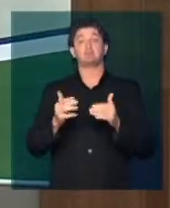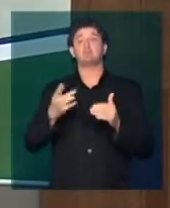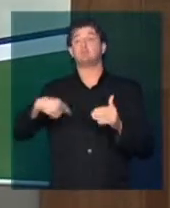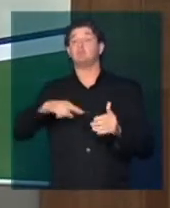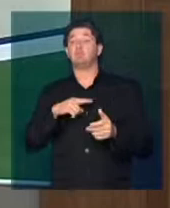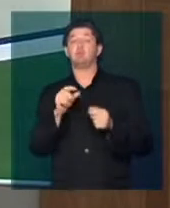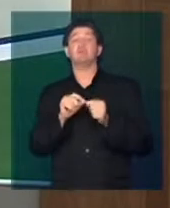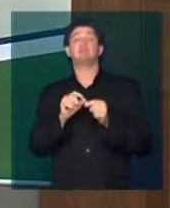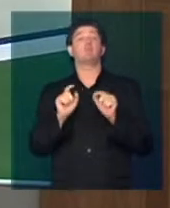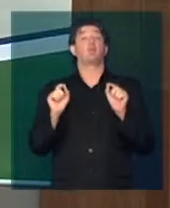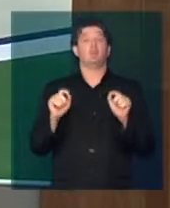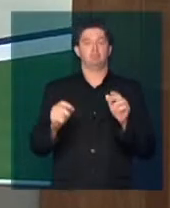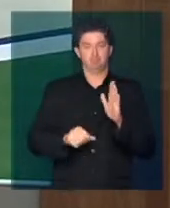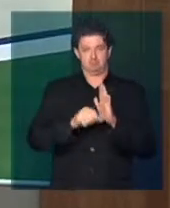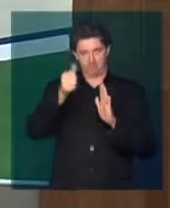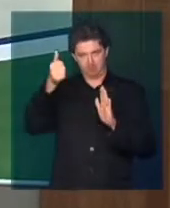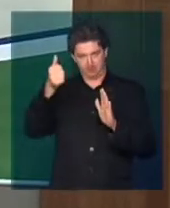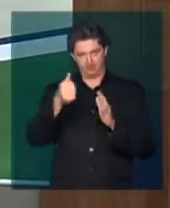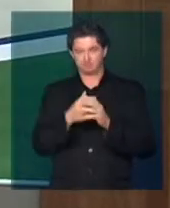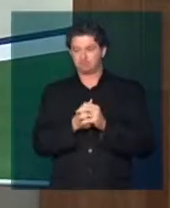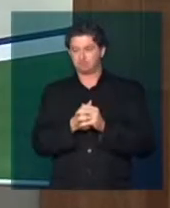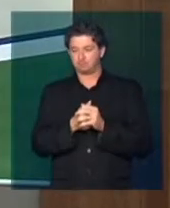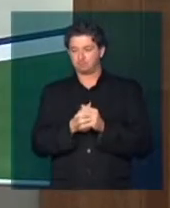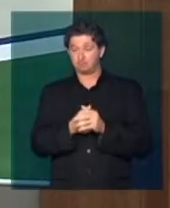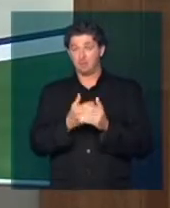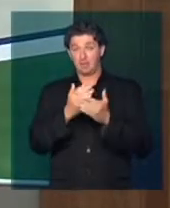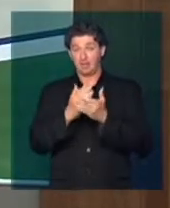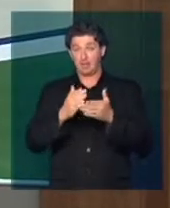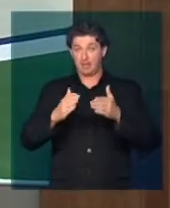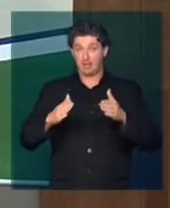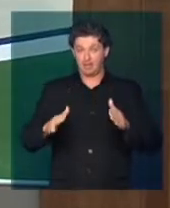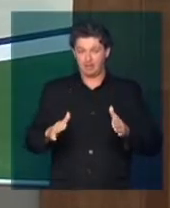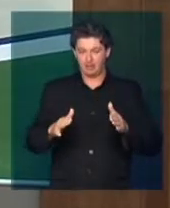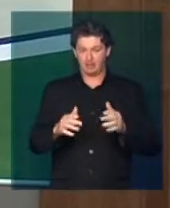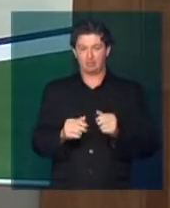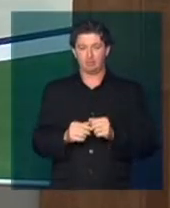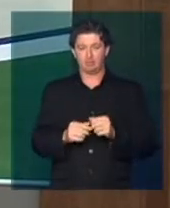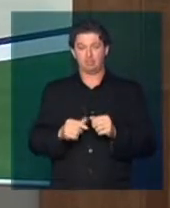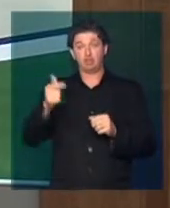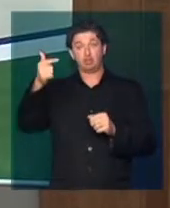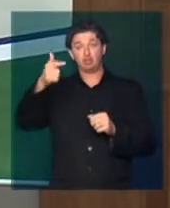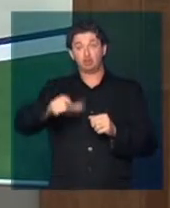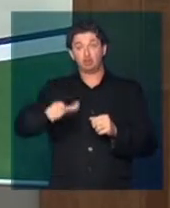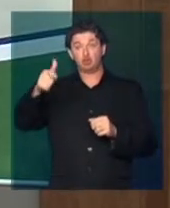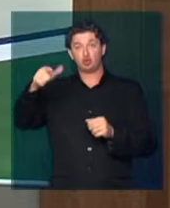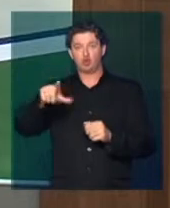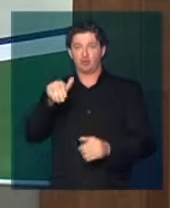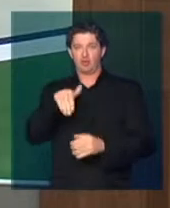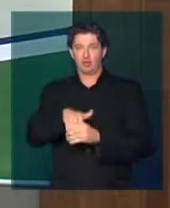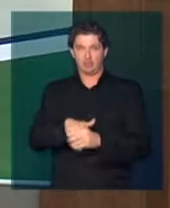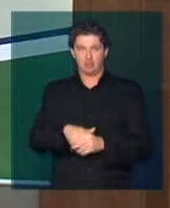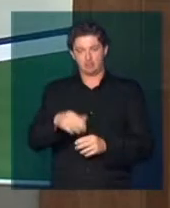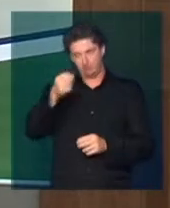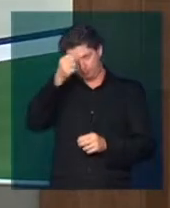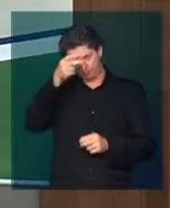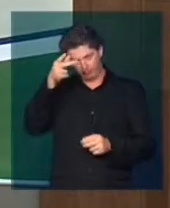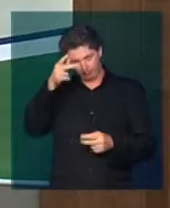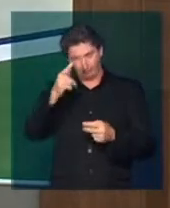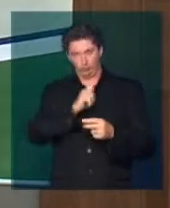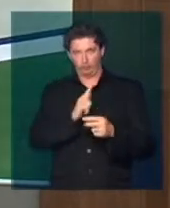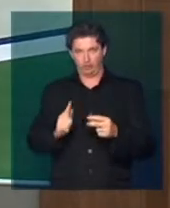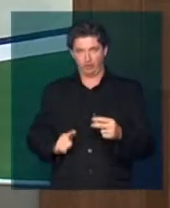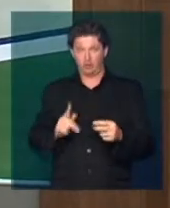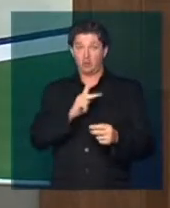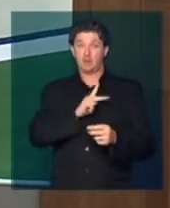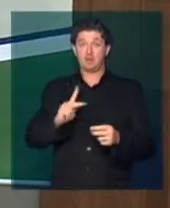se encaminhando. Primeiro, para pôr fim à reeleição de prefeito, governador e